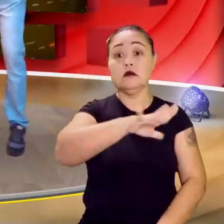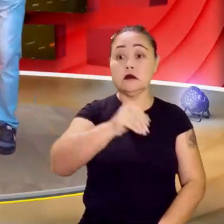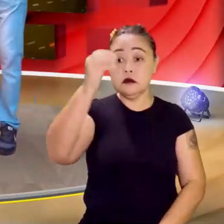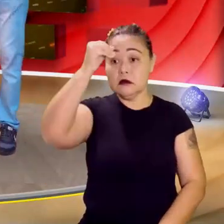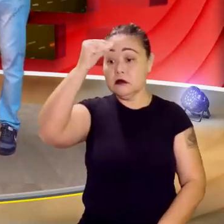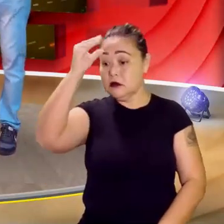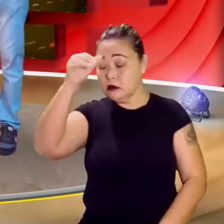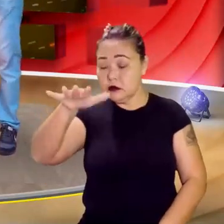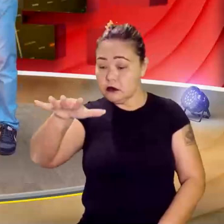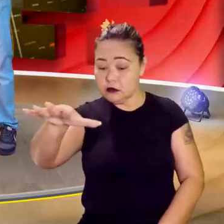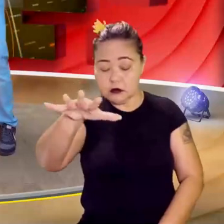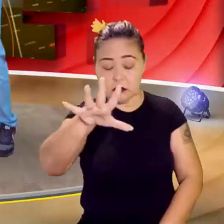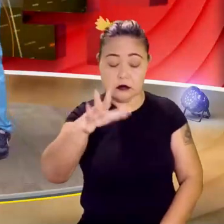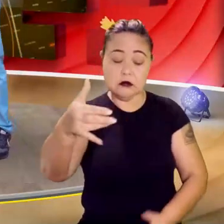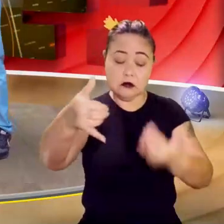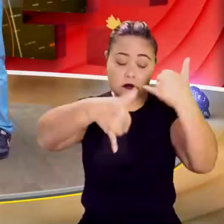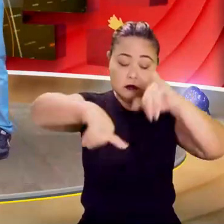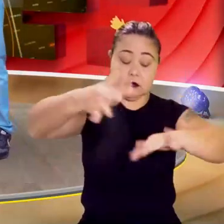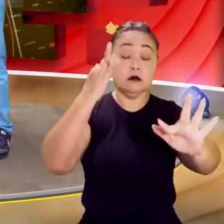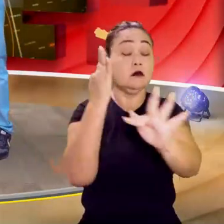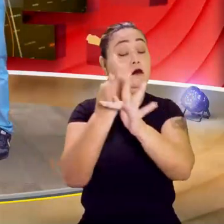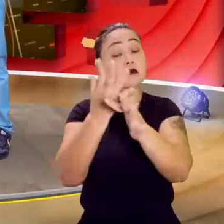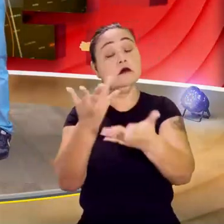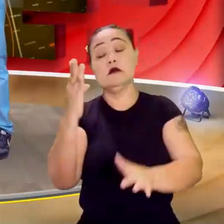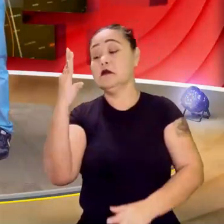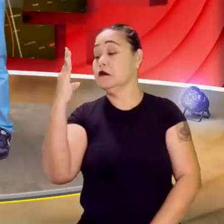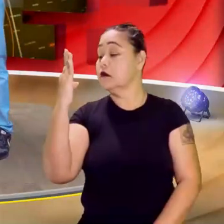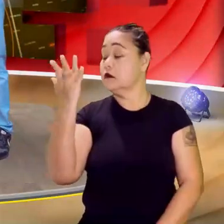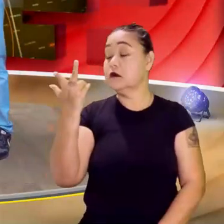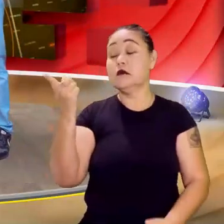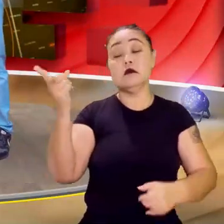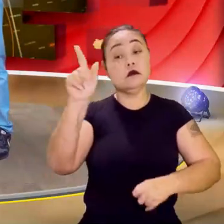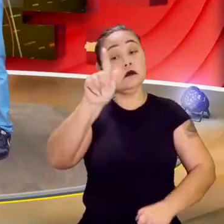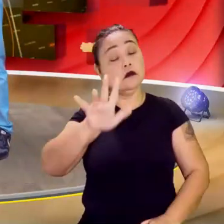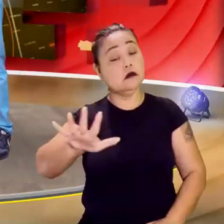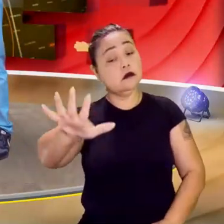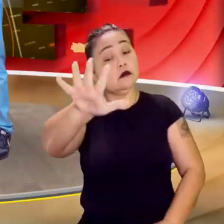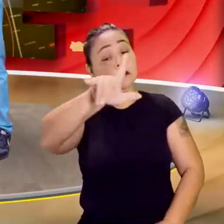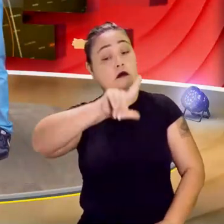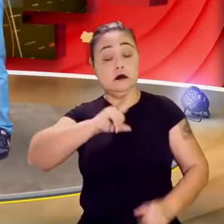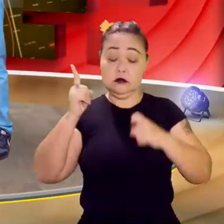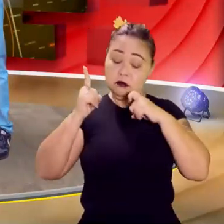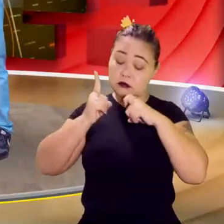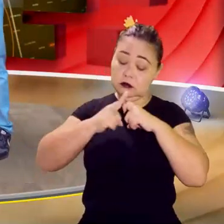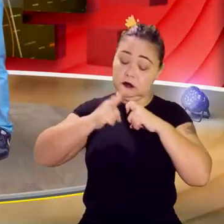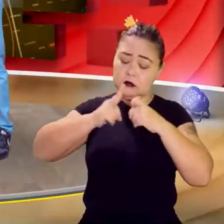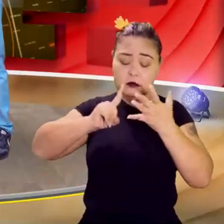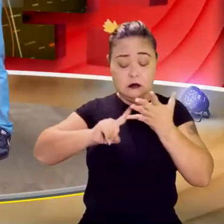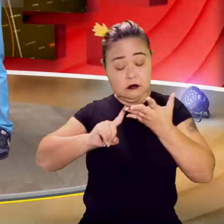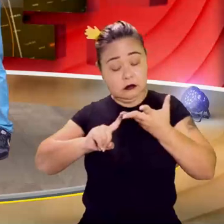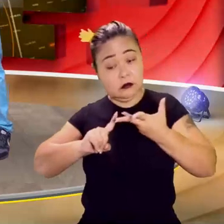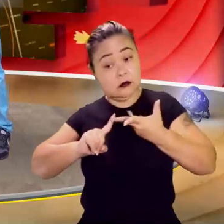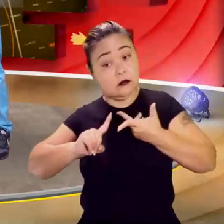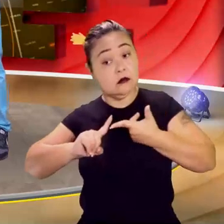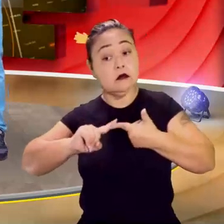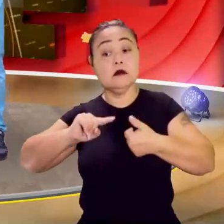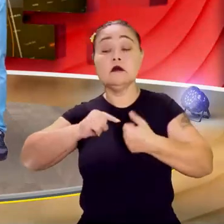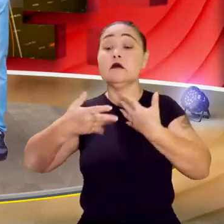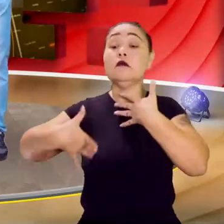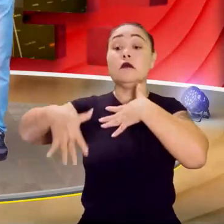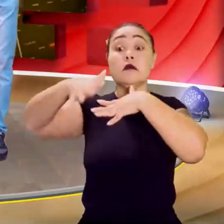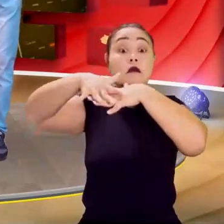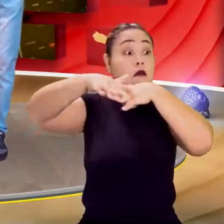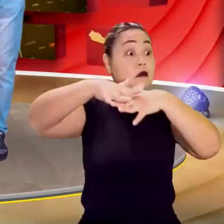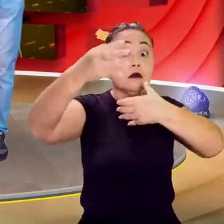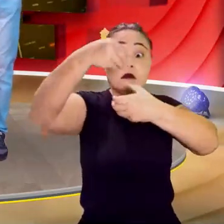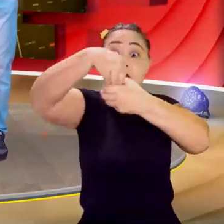do conhecimento. Química, física, biologia, geografia, medicina e tudo mais, né? A matemática